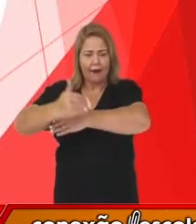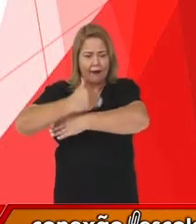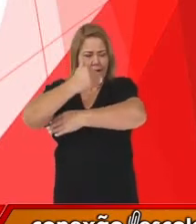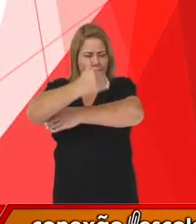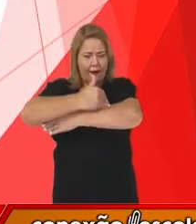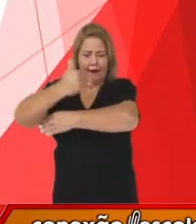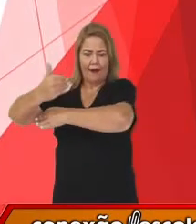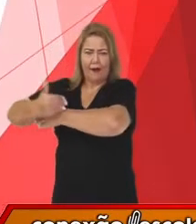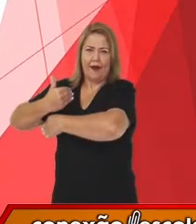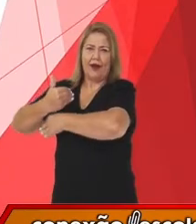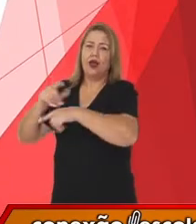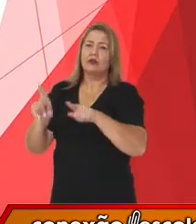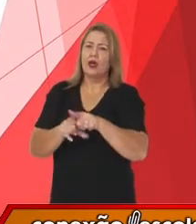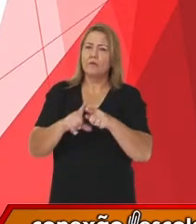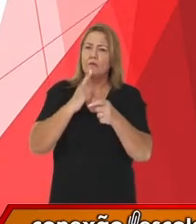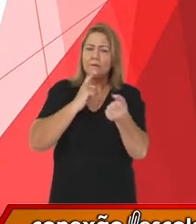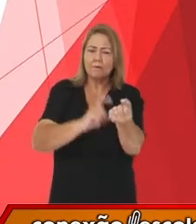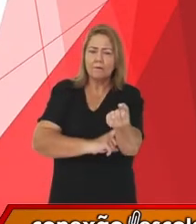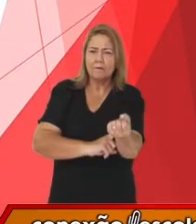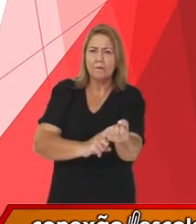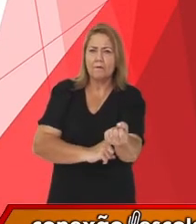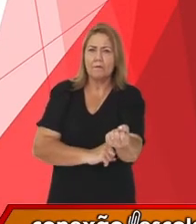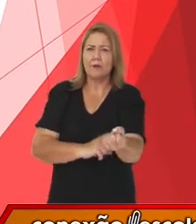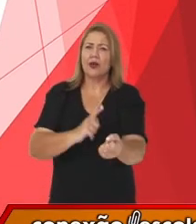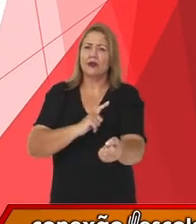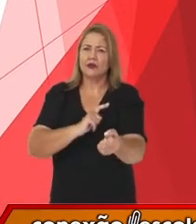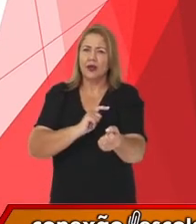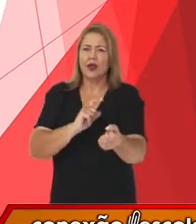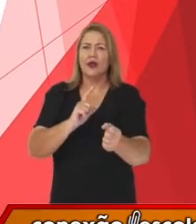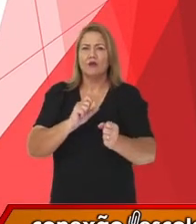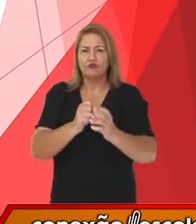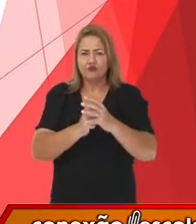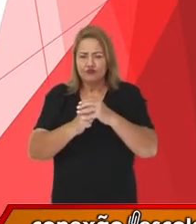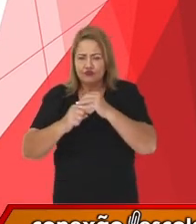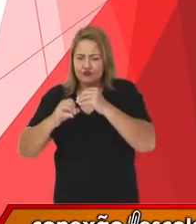externos, e as células do sangue, que podem englobar